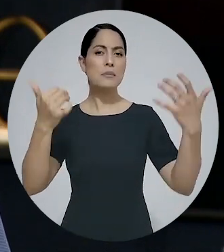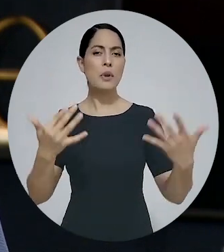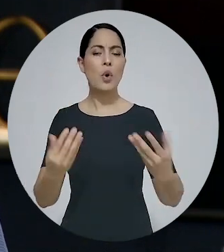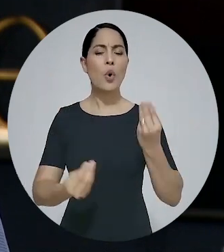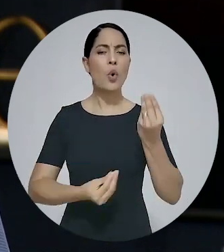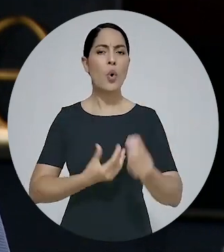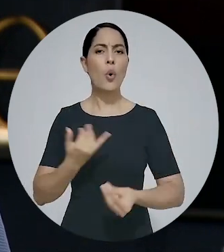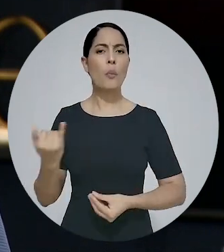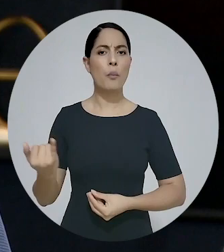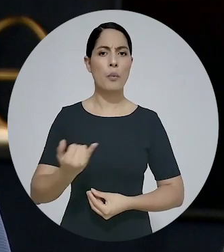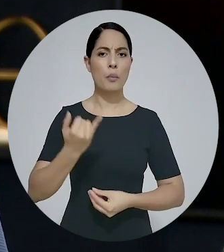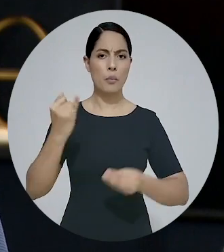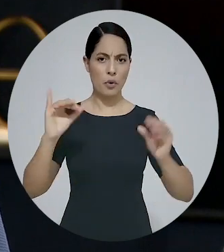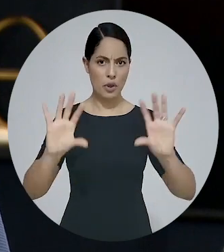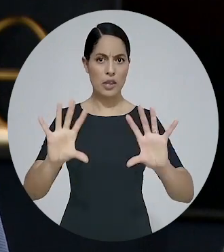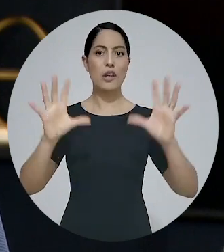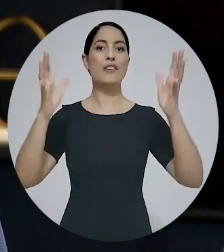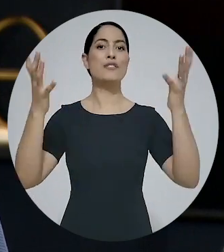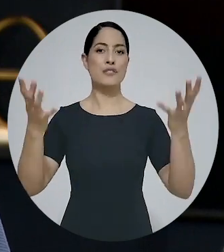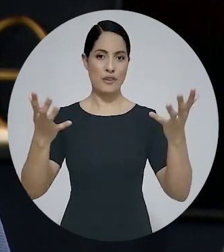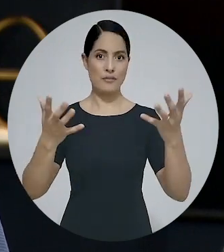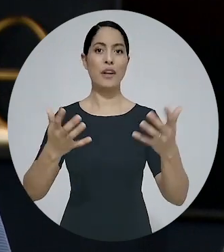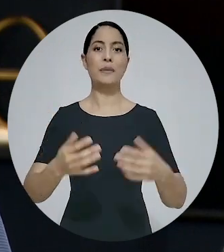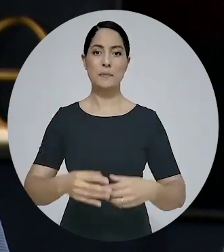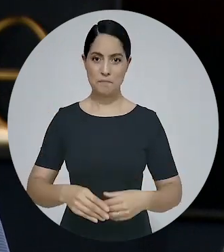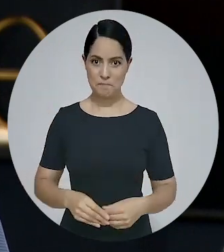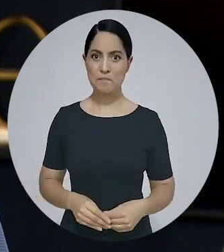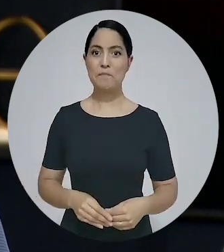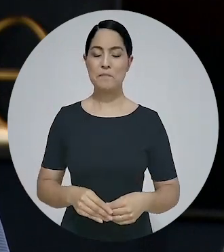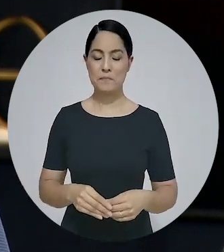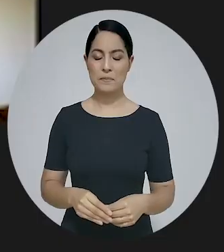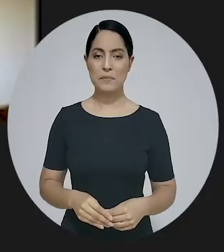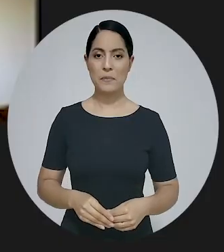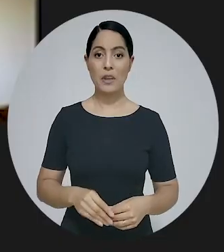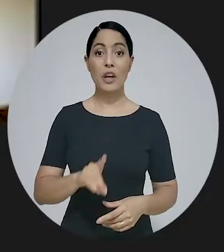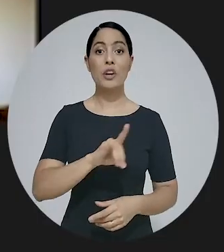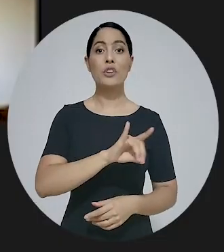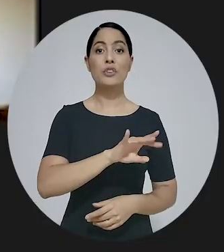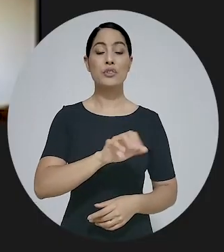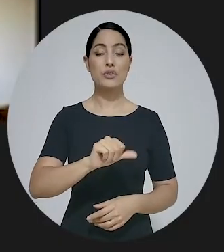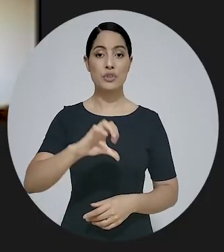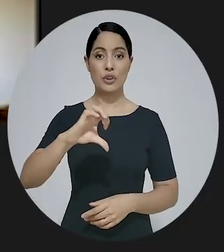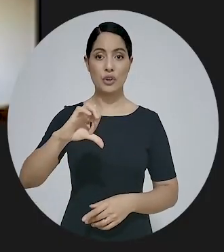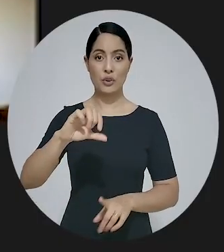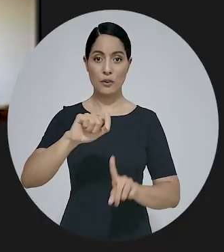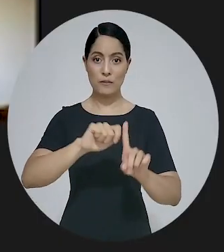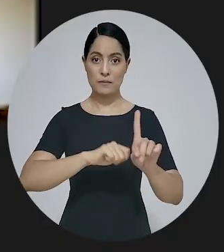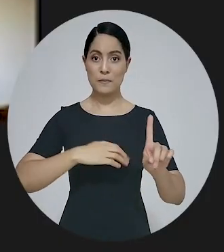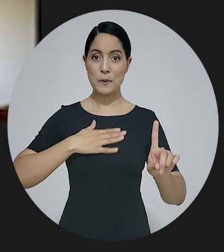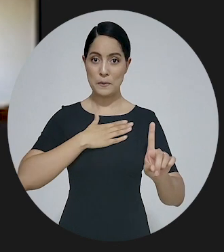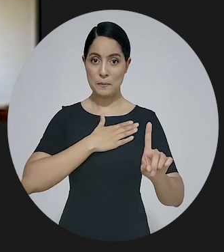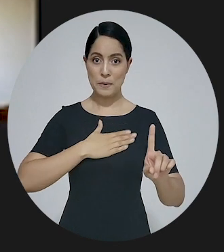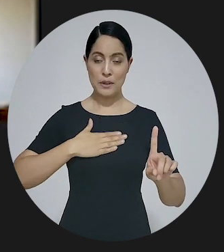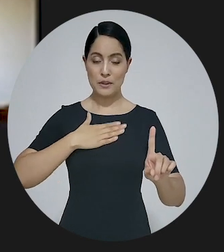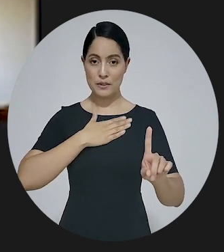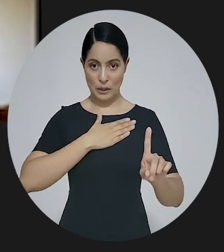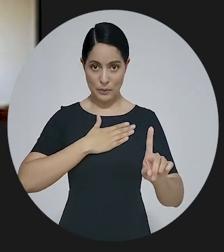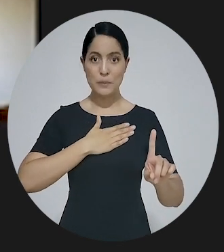comissão, destacou o esforço coletivo para a realização do evento. No dia 9 deste